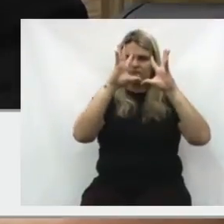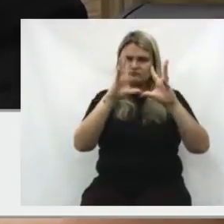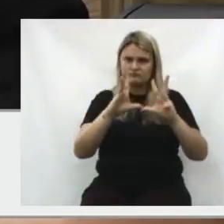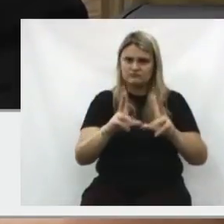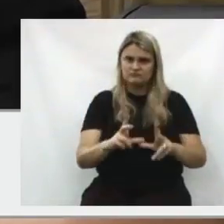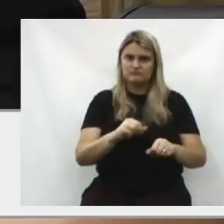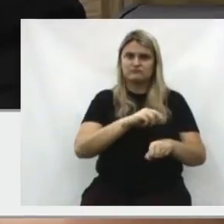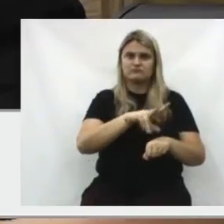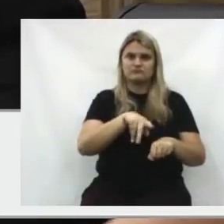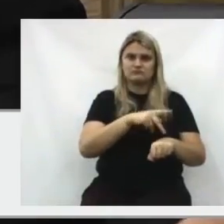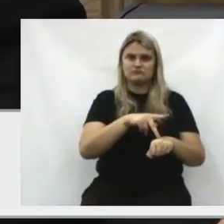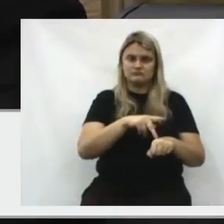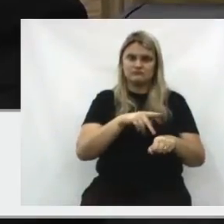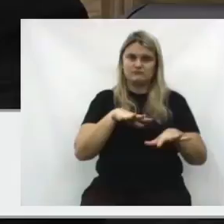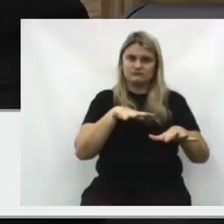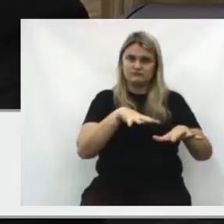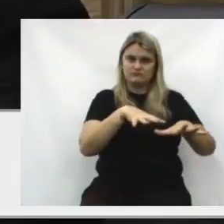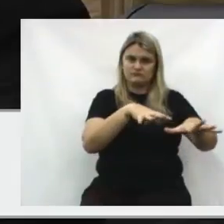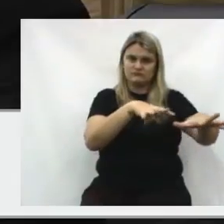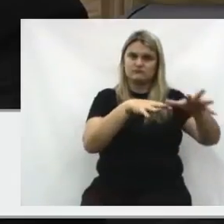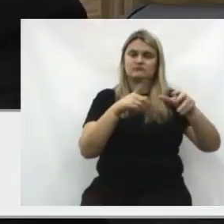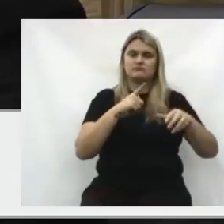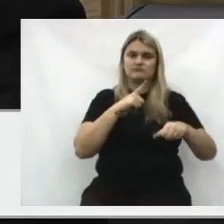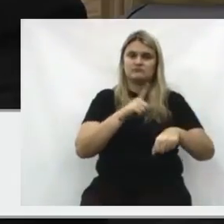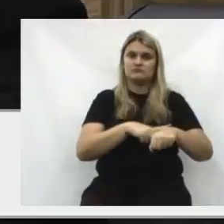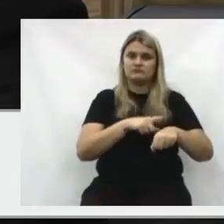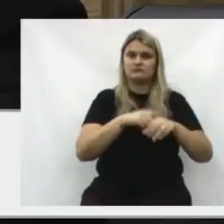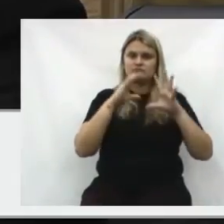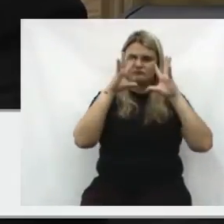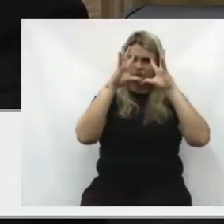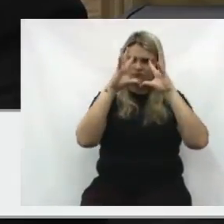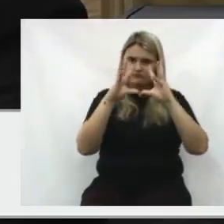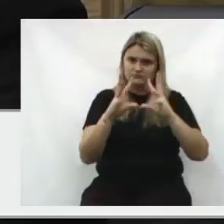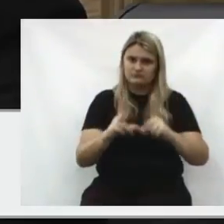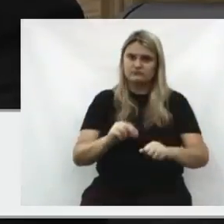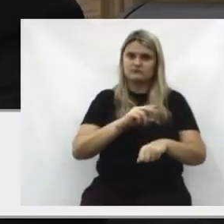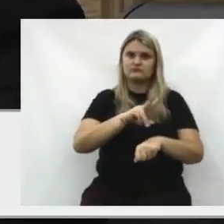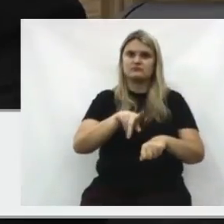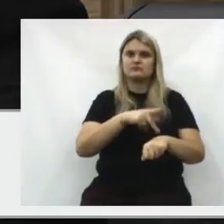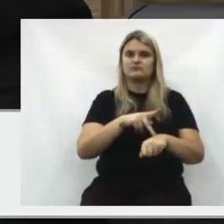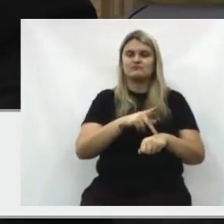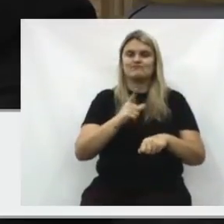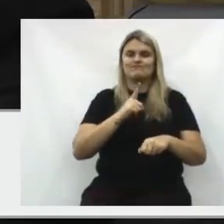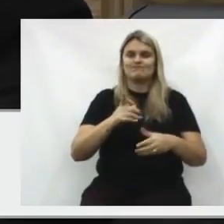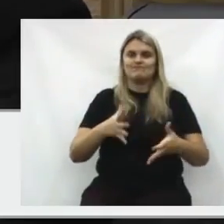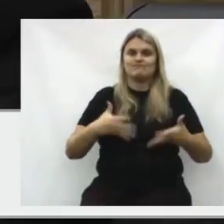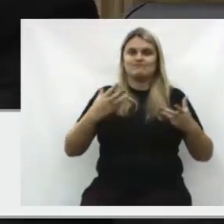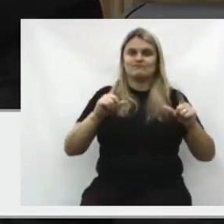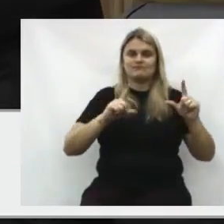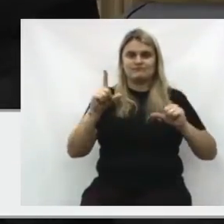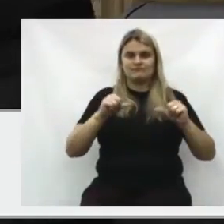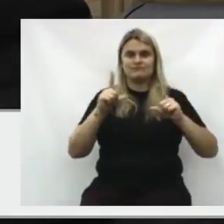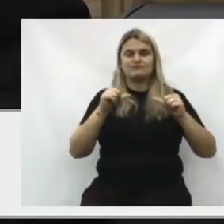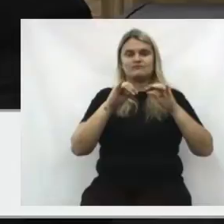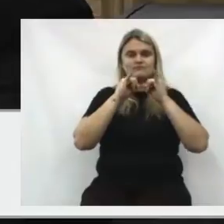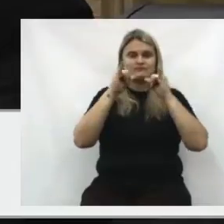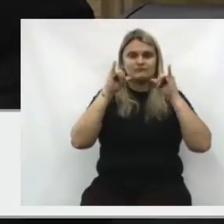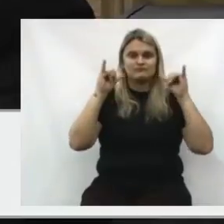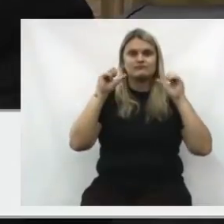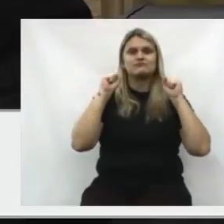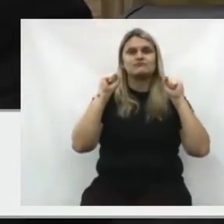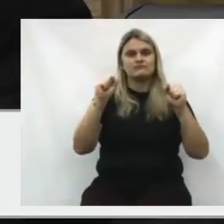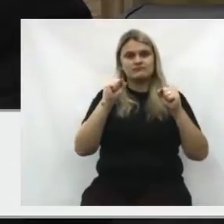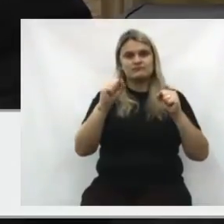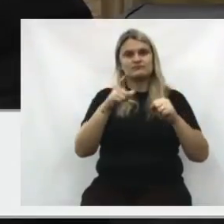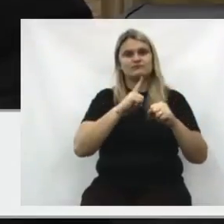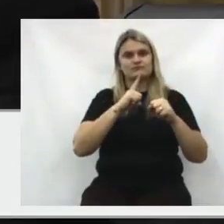mobilização nacional, feita pelas câmaras de vereadores, que irá atingir em tempo ainda o impacto na mídia,